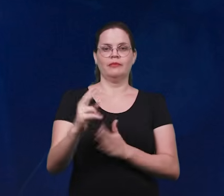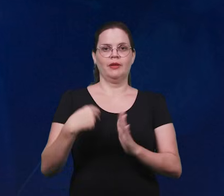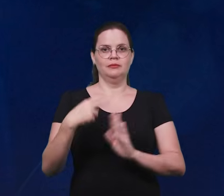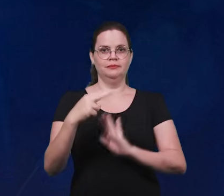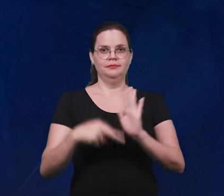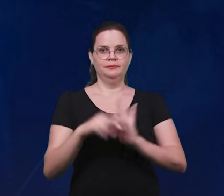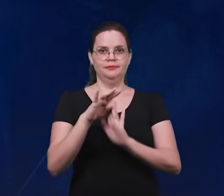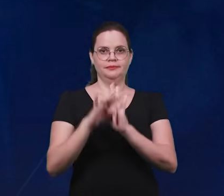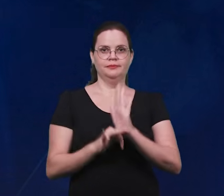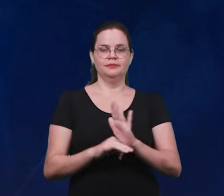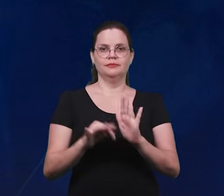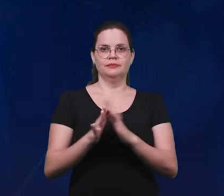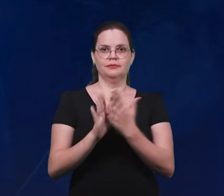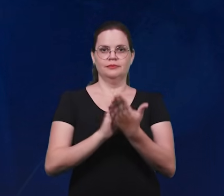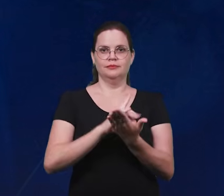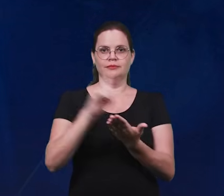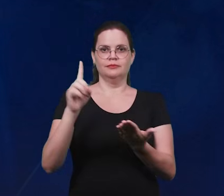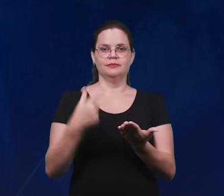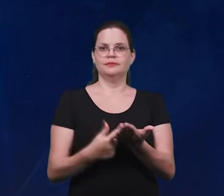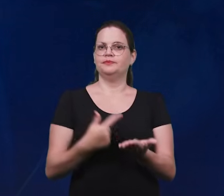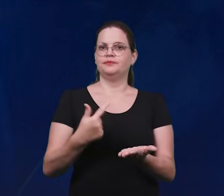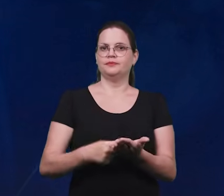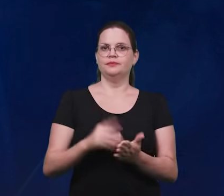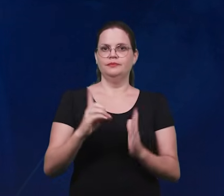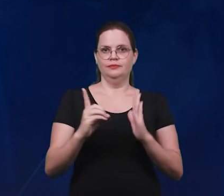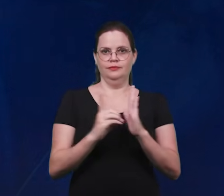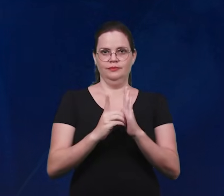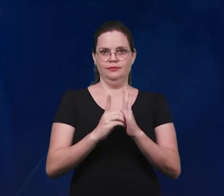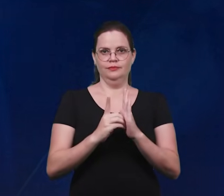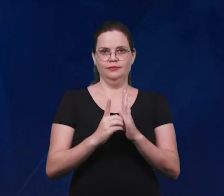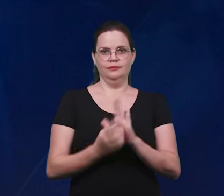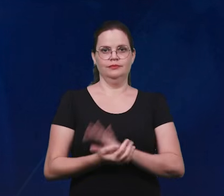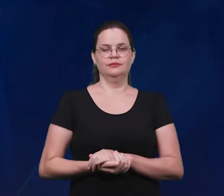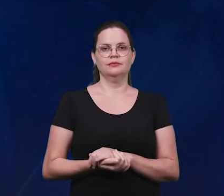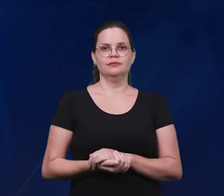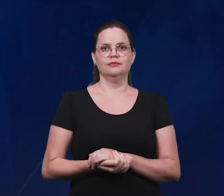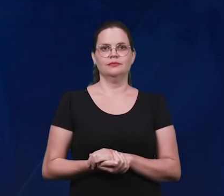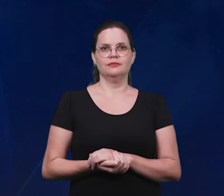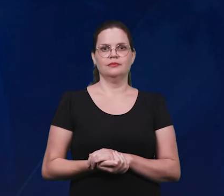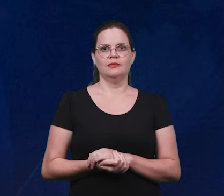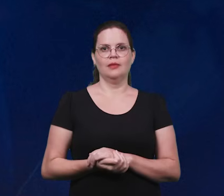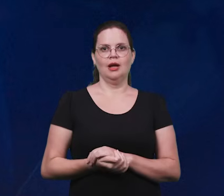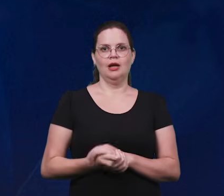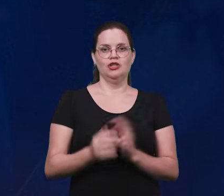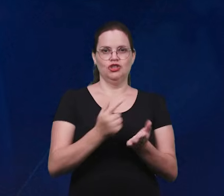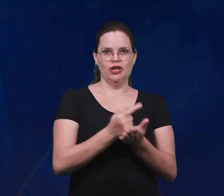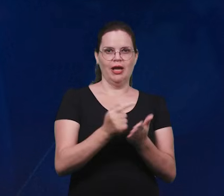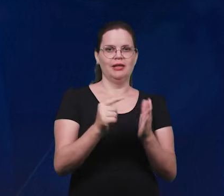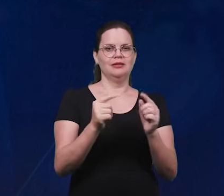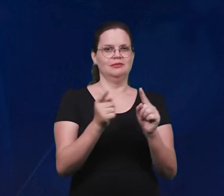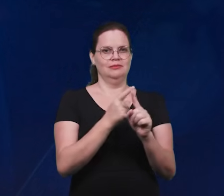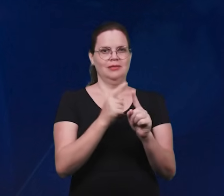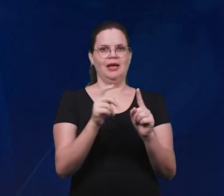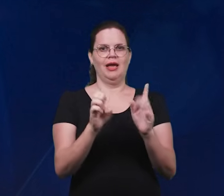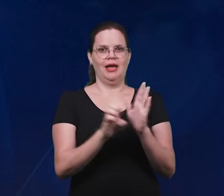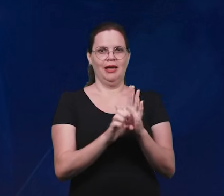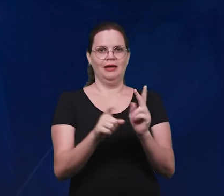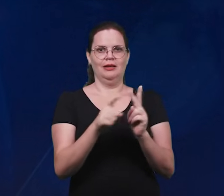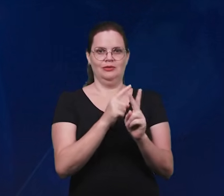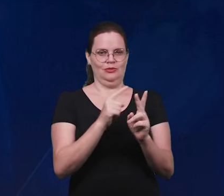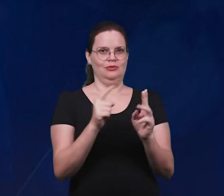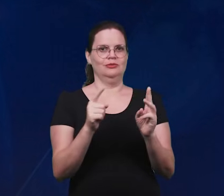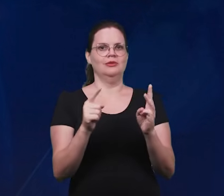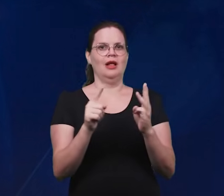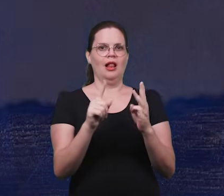leitura do texto bíblico que está lá no livro de Deuteronômio, é o 5º livro da Bíblia, do capítulo 11, no